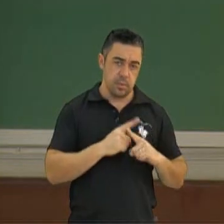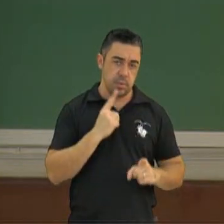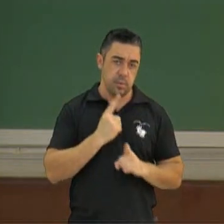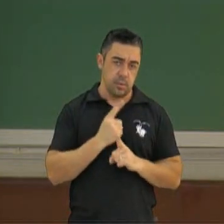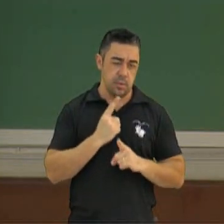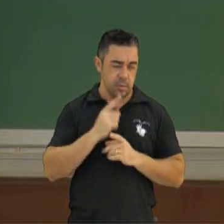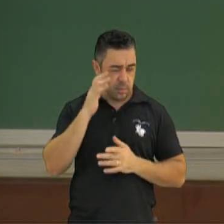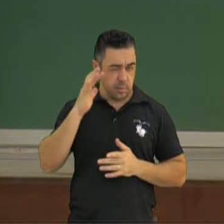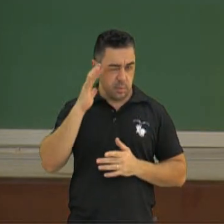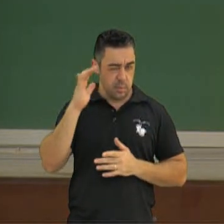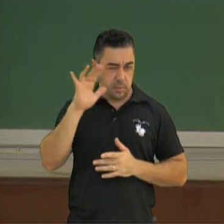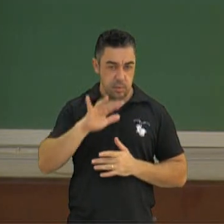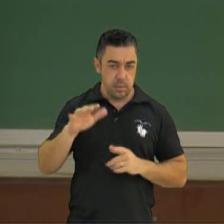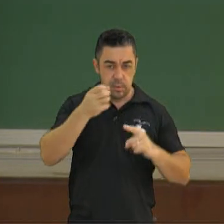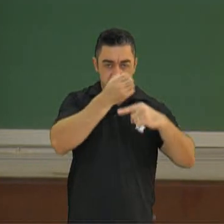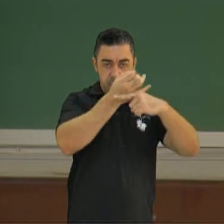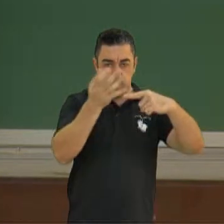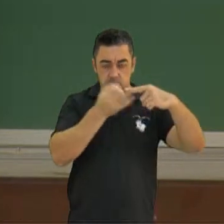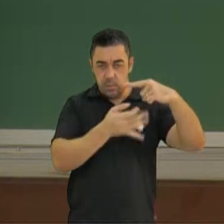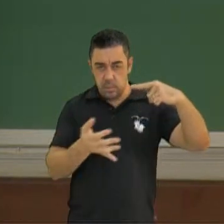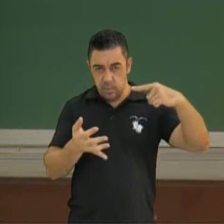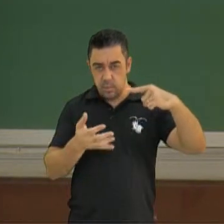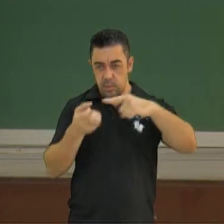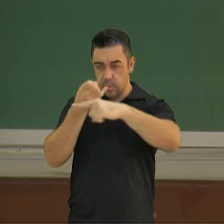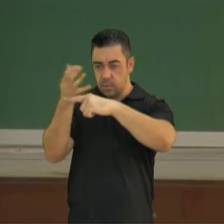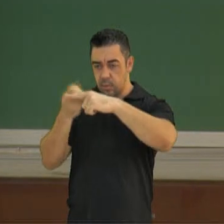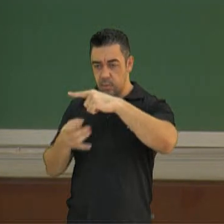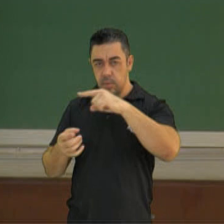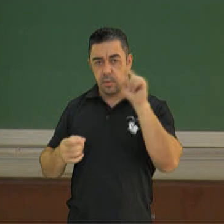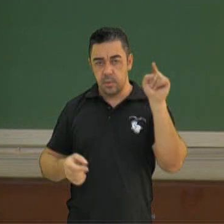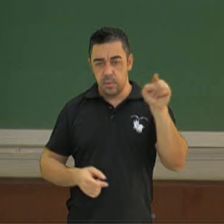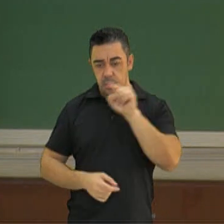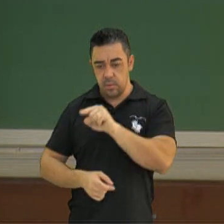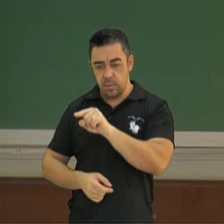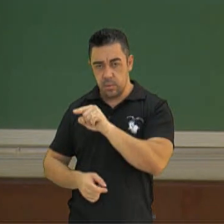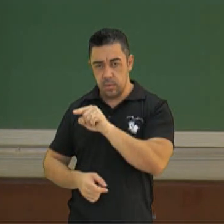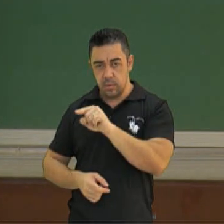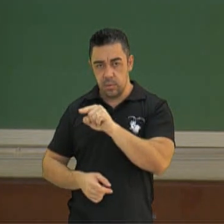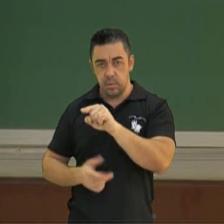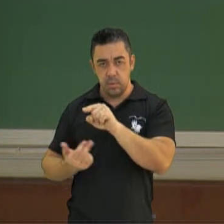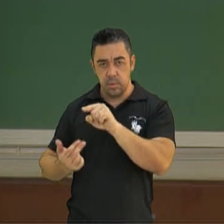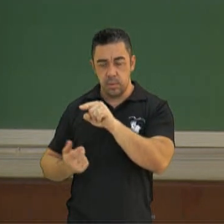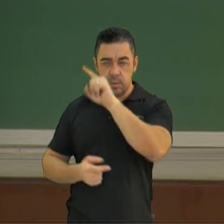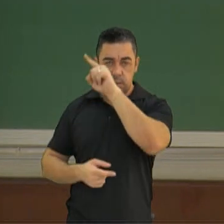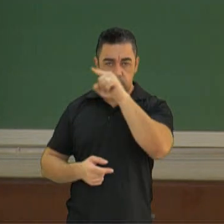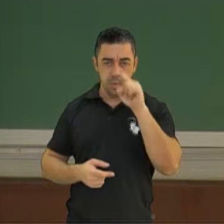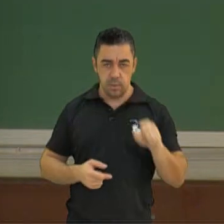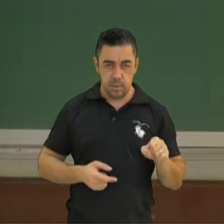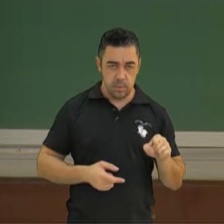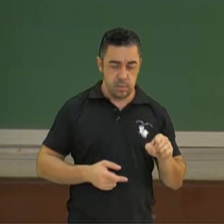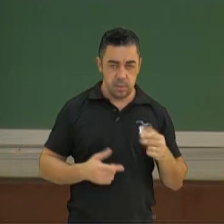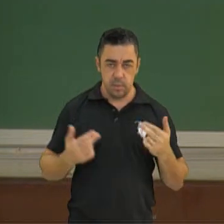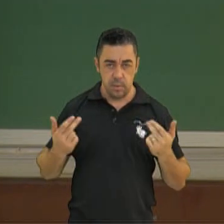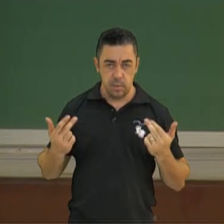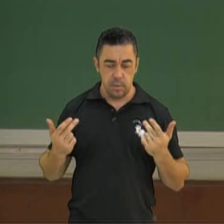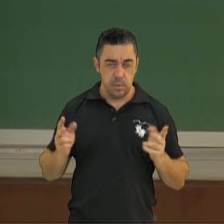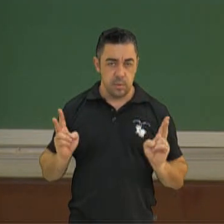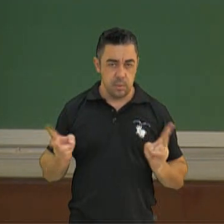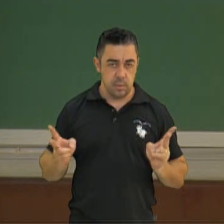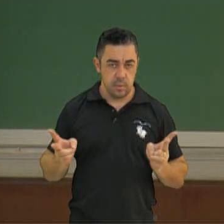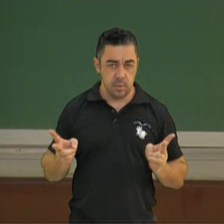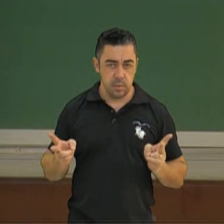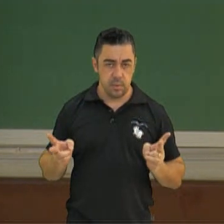imagina a fração aqui, tá imaginando? Se você multiplicar essa por essa, tem que ser exatamente igual à multiplicação dessas outras